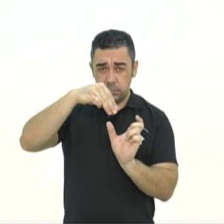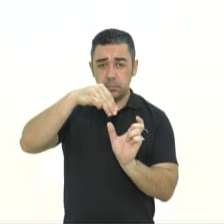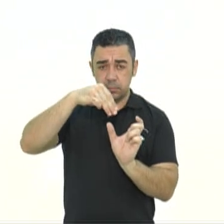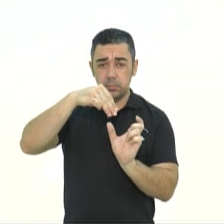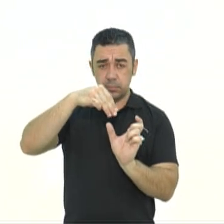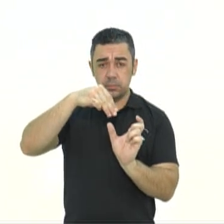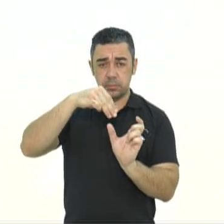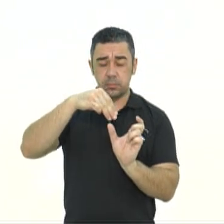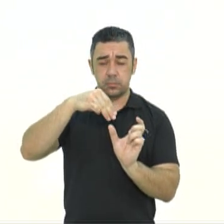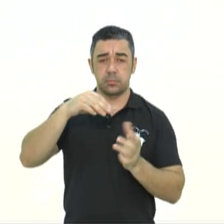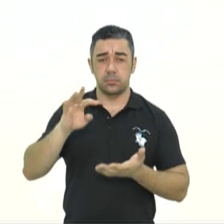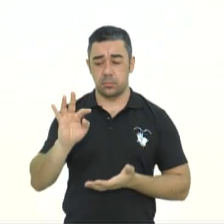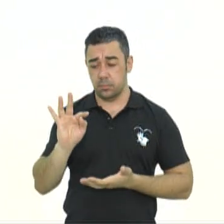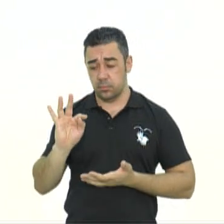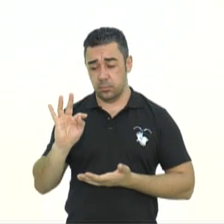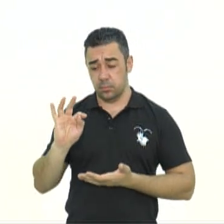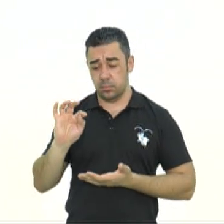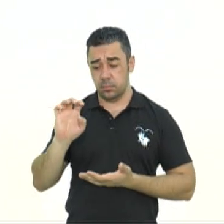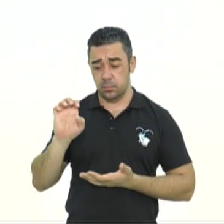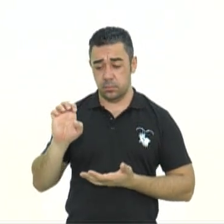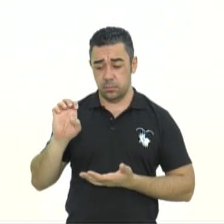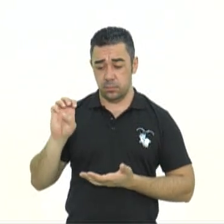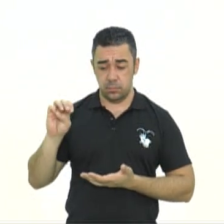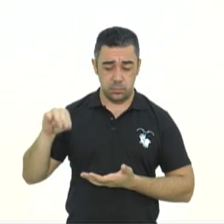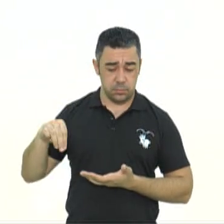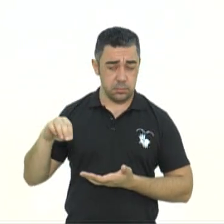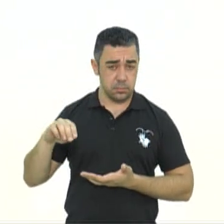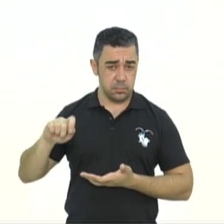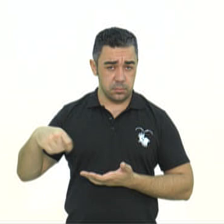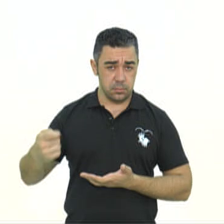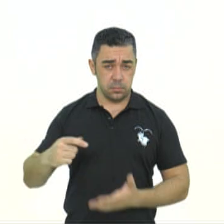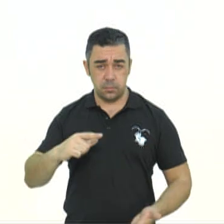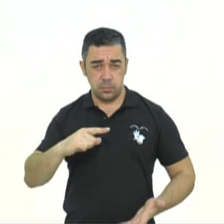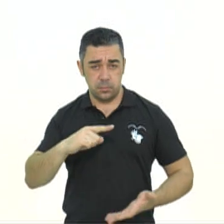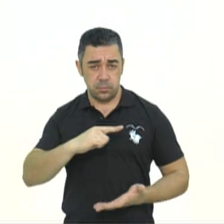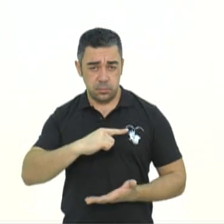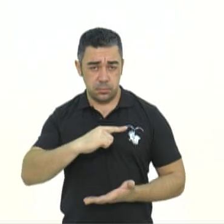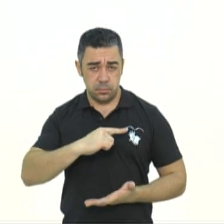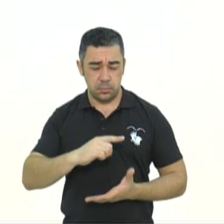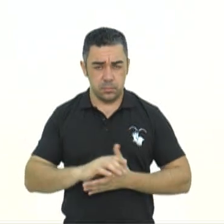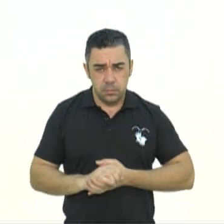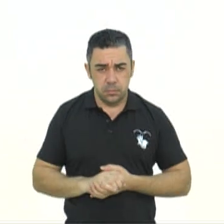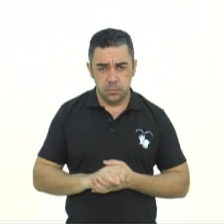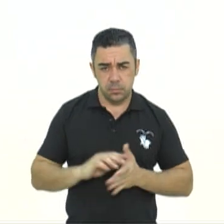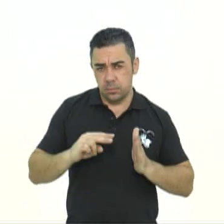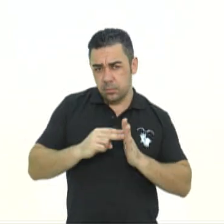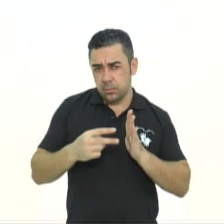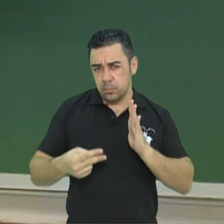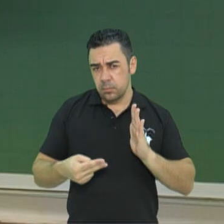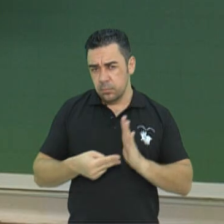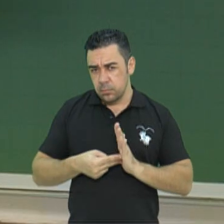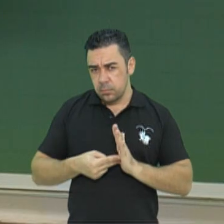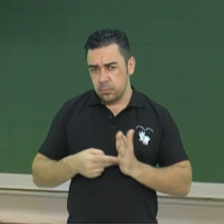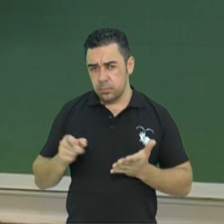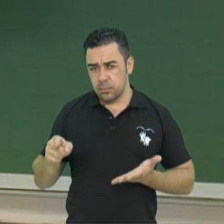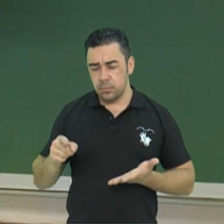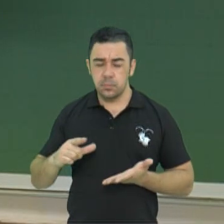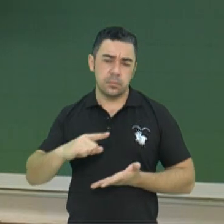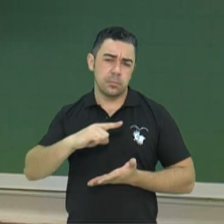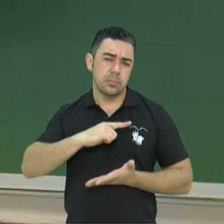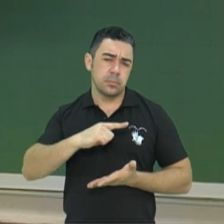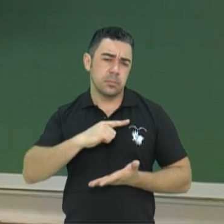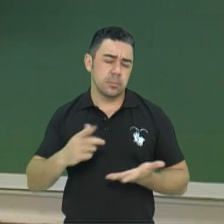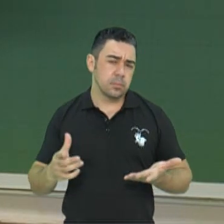título? Então, nós temos aqui a palavra tem está destacada. O que significa esta palavra?